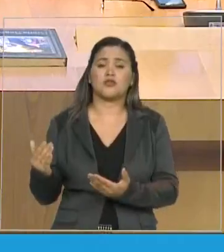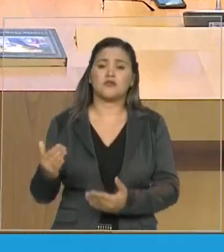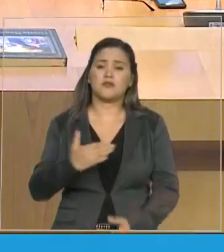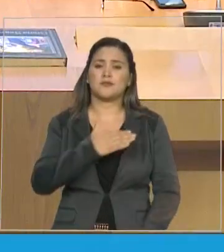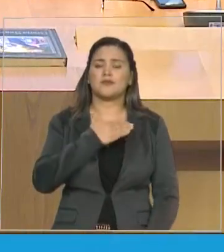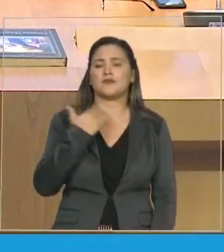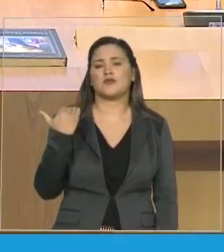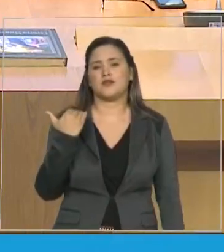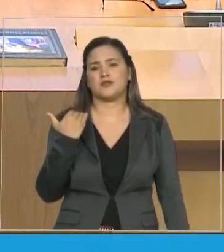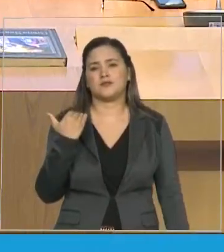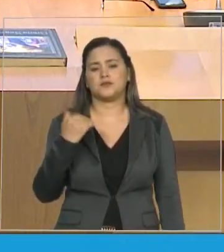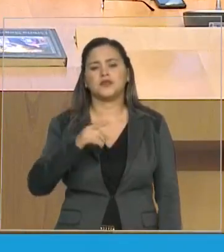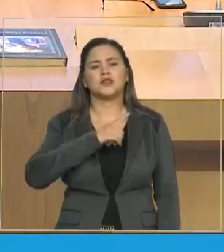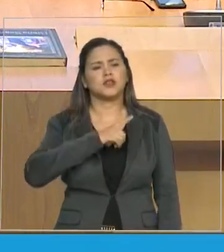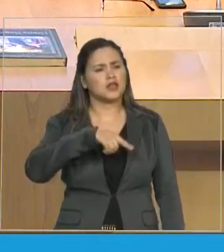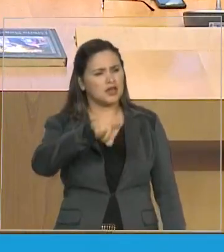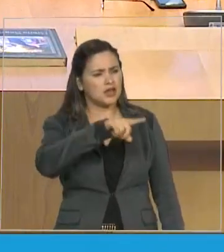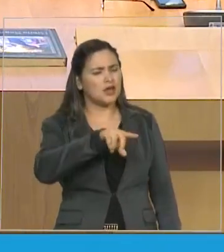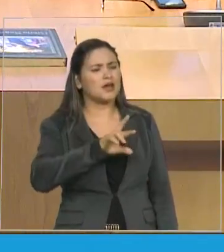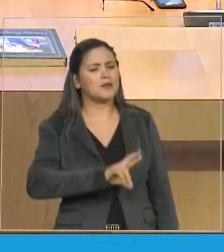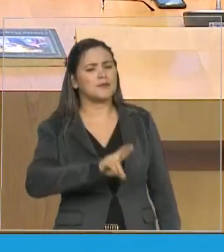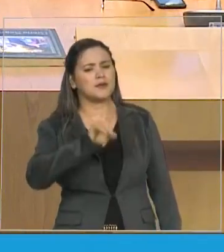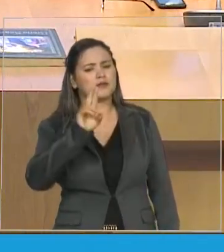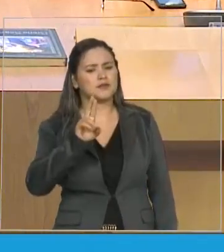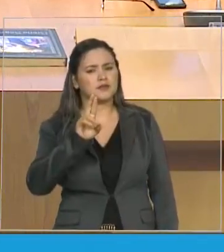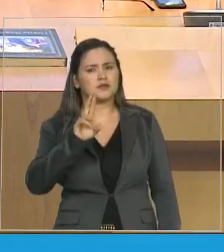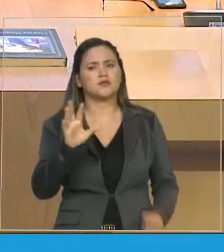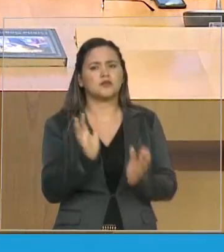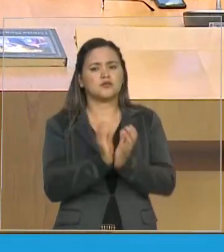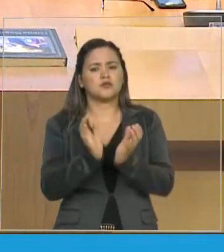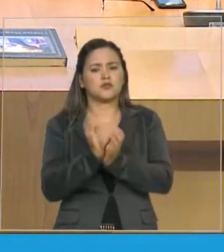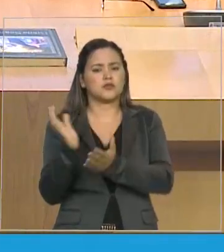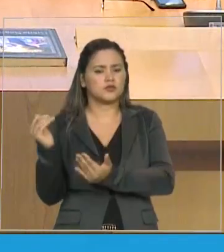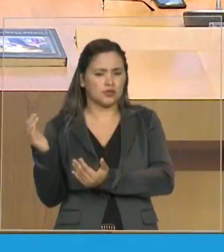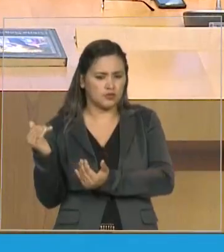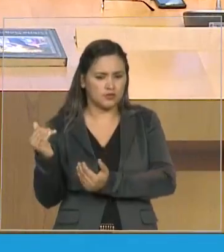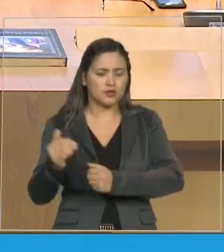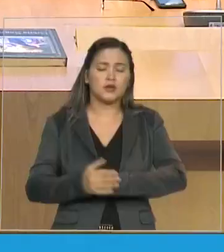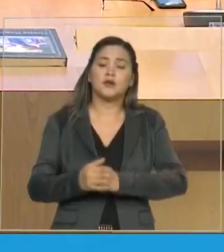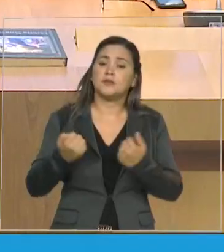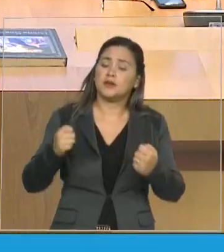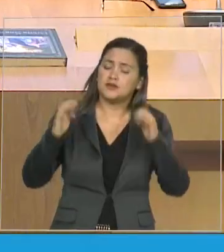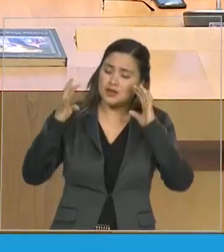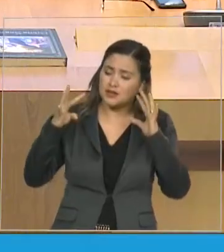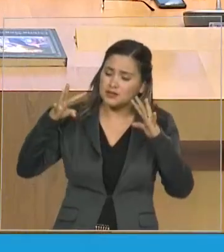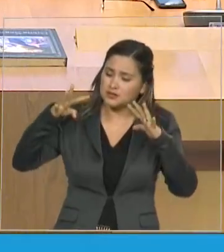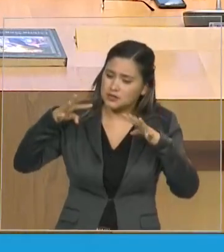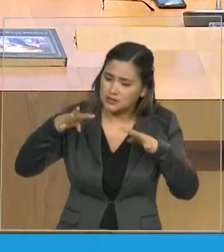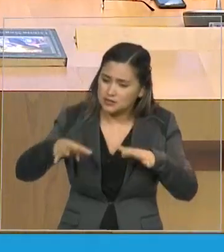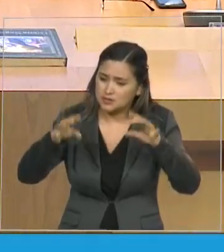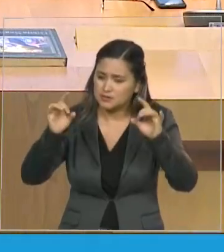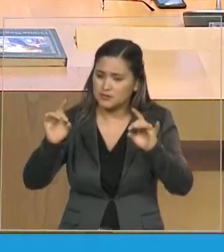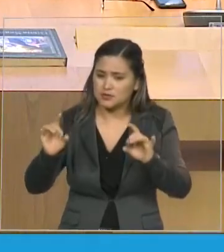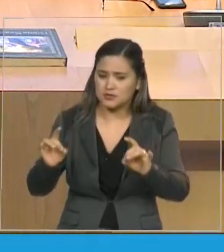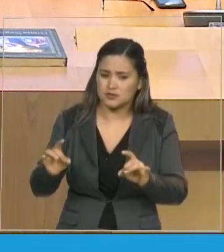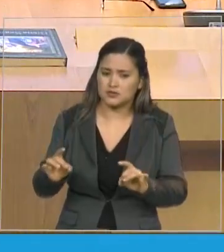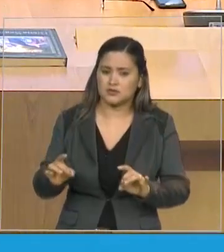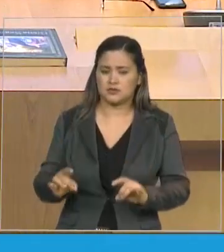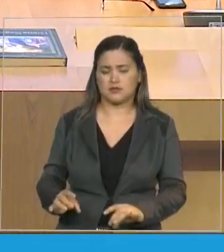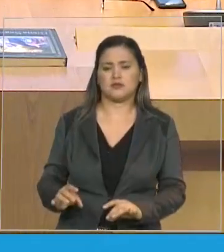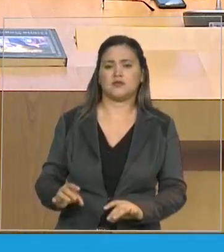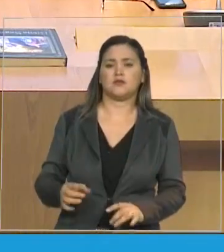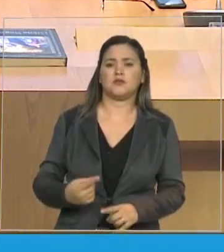representantes da Pastoral da Juventude. De maneira que nós temos que ter um olhar especial para essa situação de extermínio da